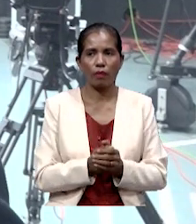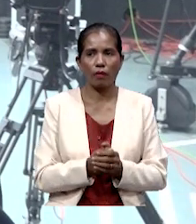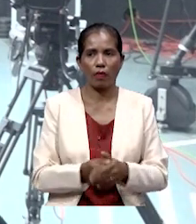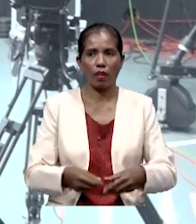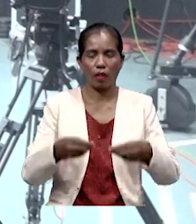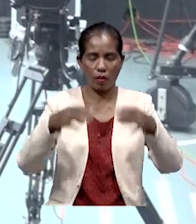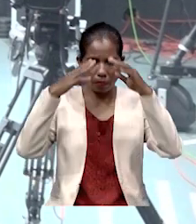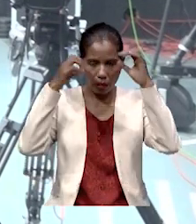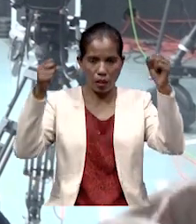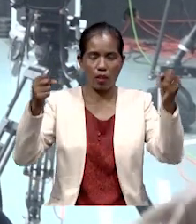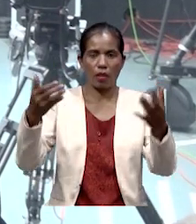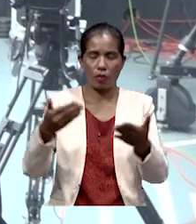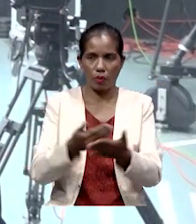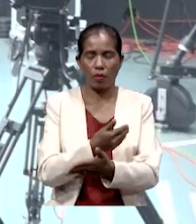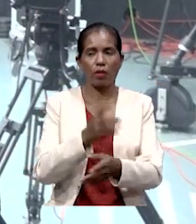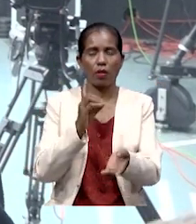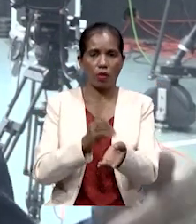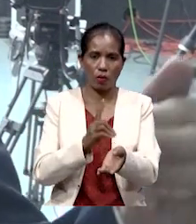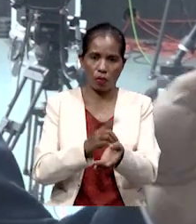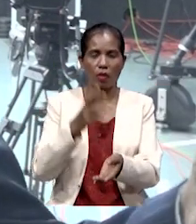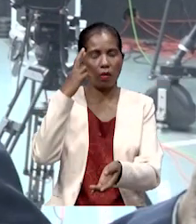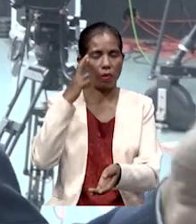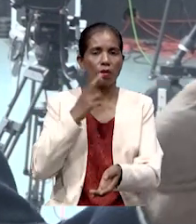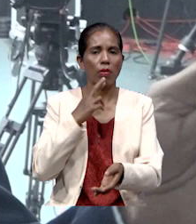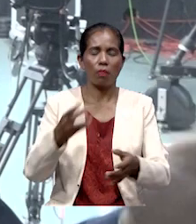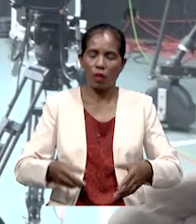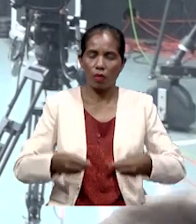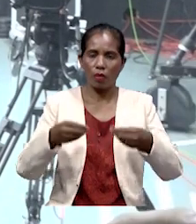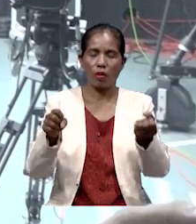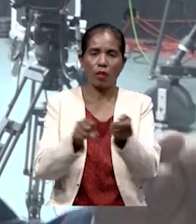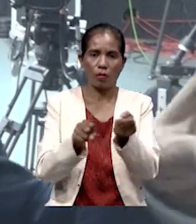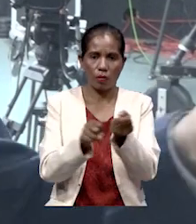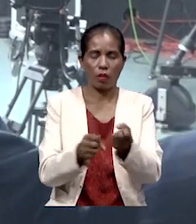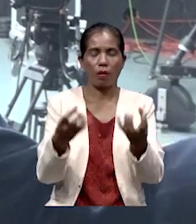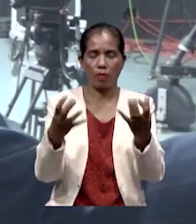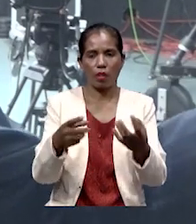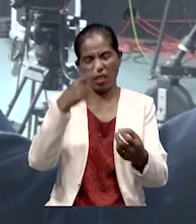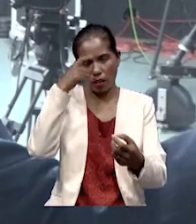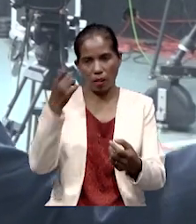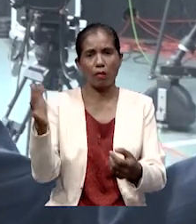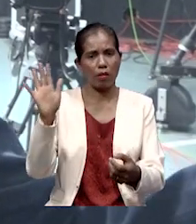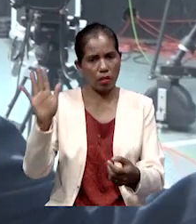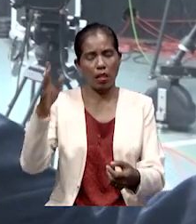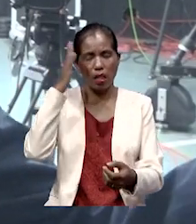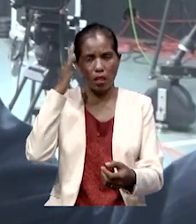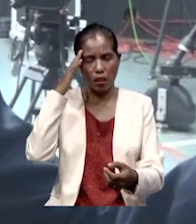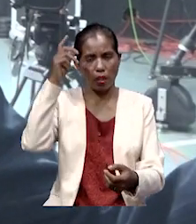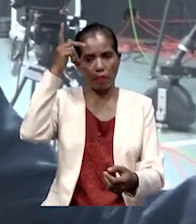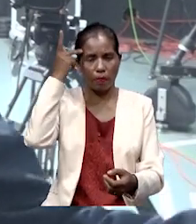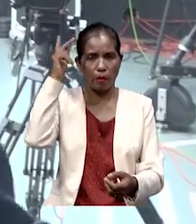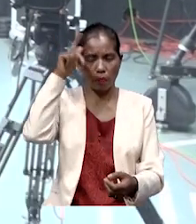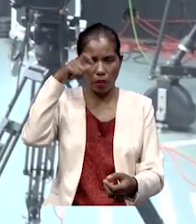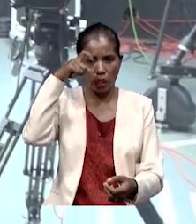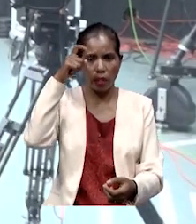investidura presidente FON, Dr. Ramos Horta, nível fomos contribuição Barak. Também conhece praticamente primeiro-ministro, os presidentes